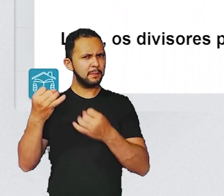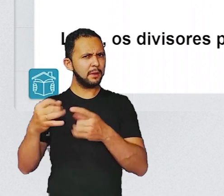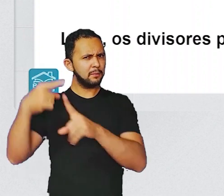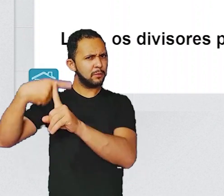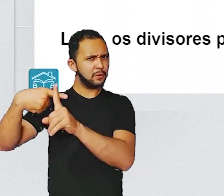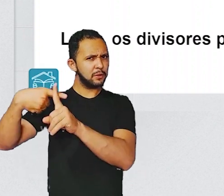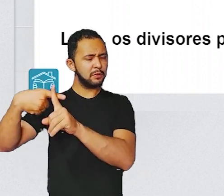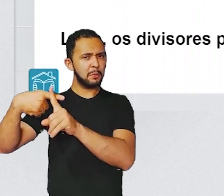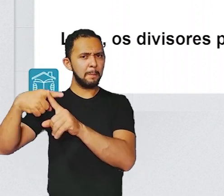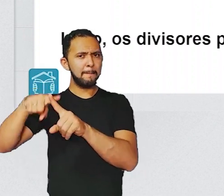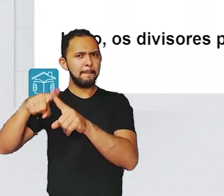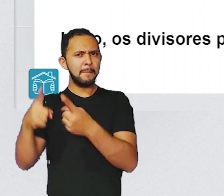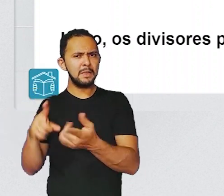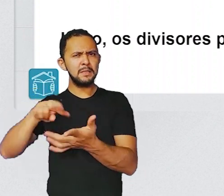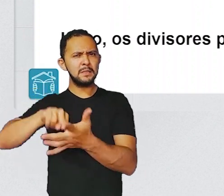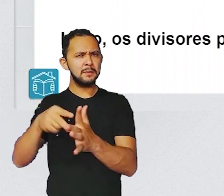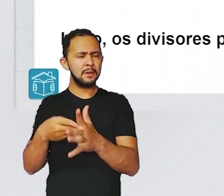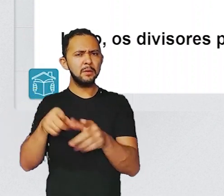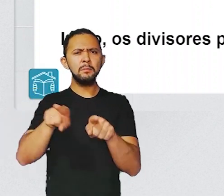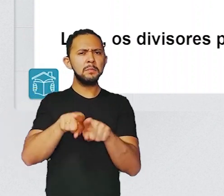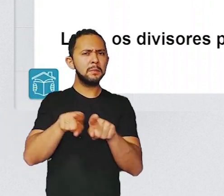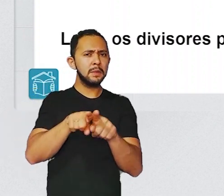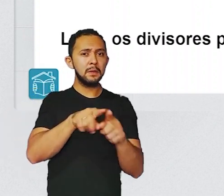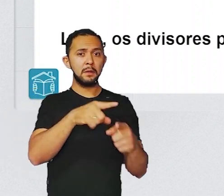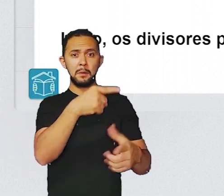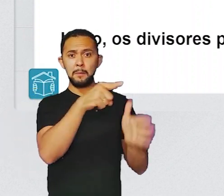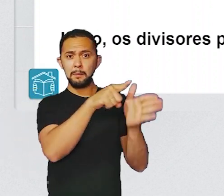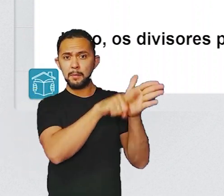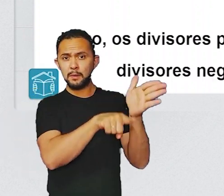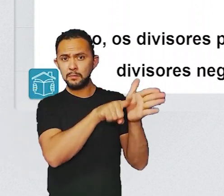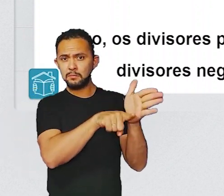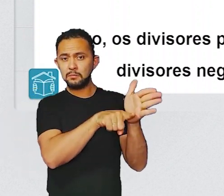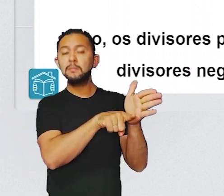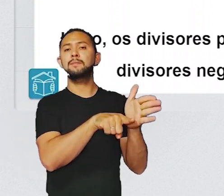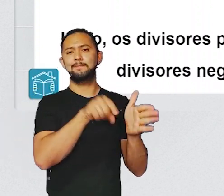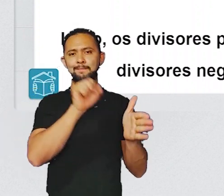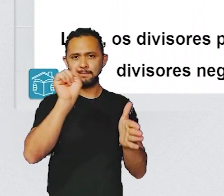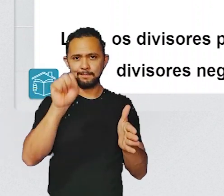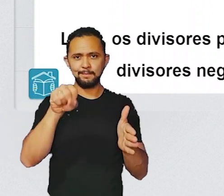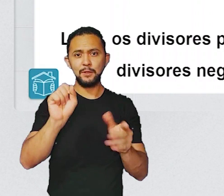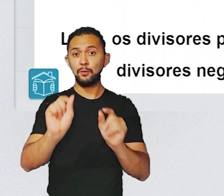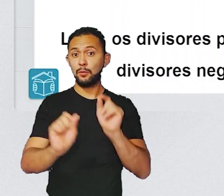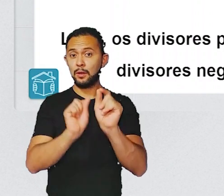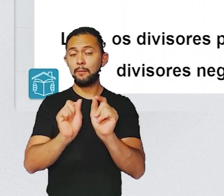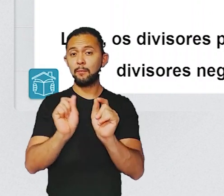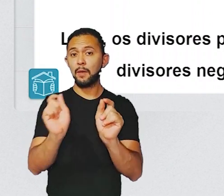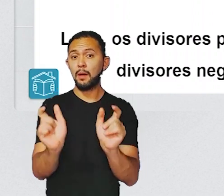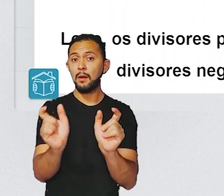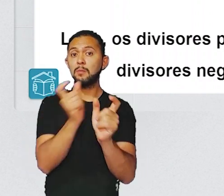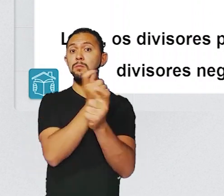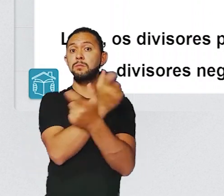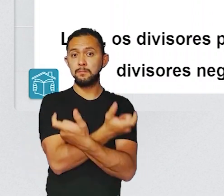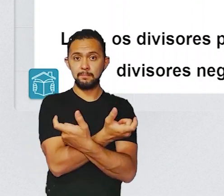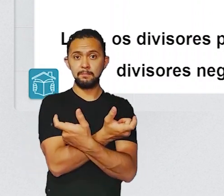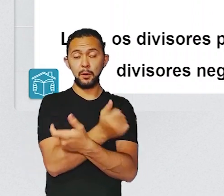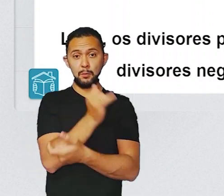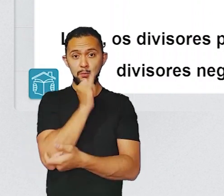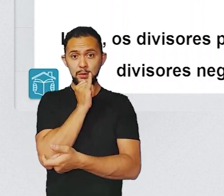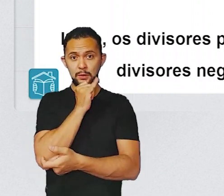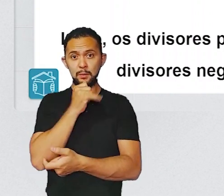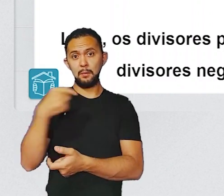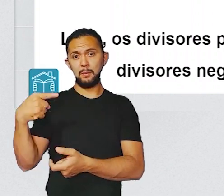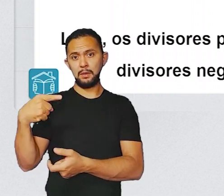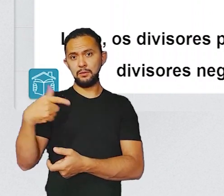Sim, significa que existem os negativos, e eles são os opostos dos positivos. Então, a gente tem aí, o menos 1,